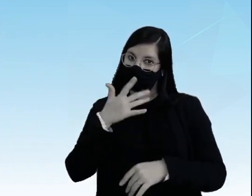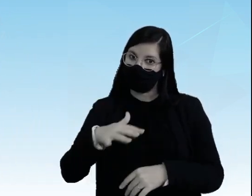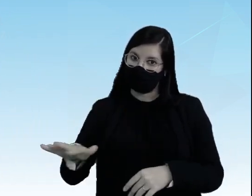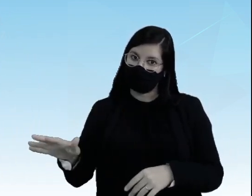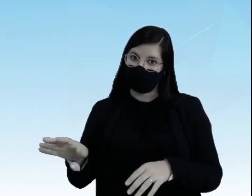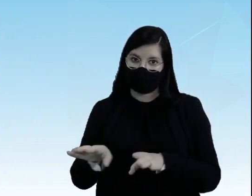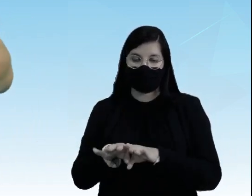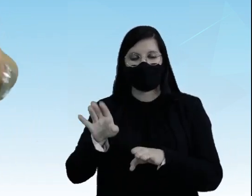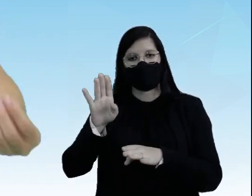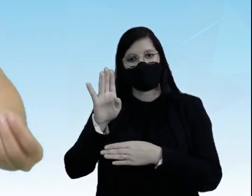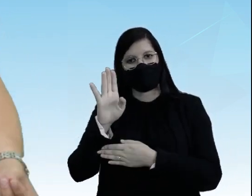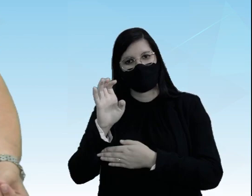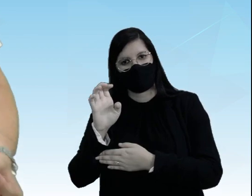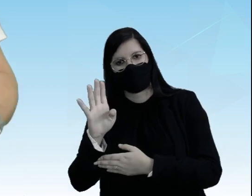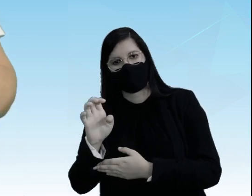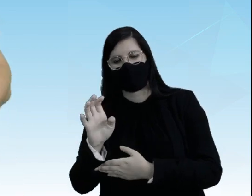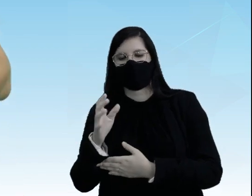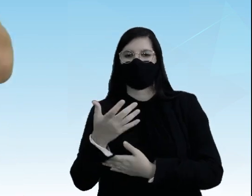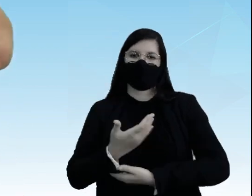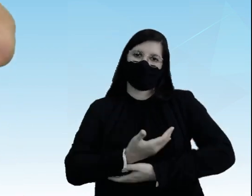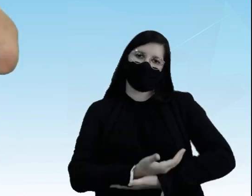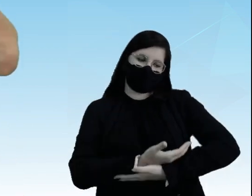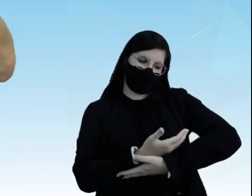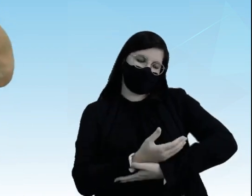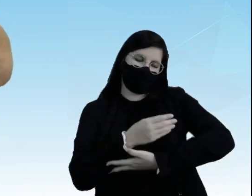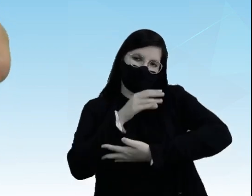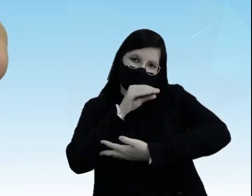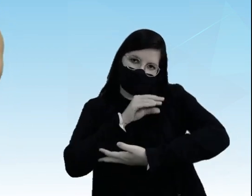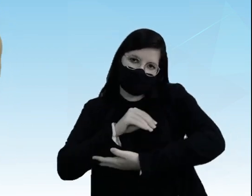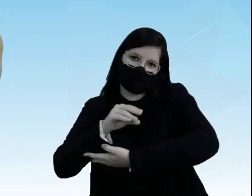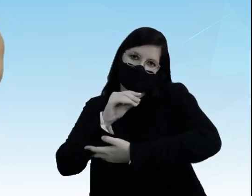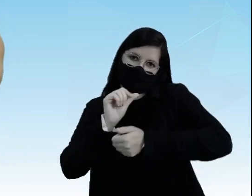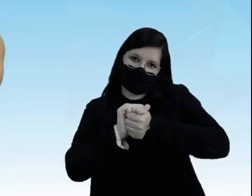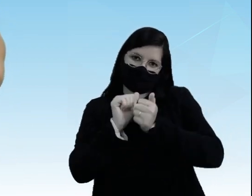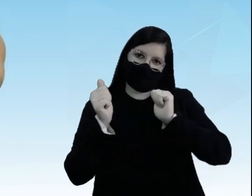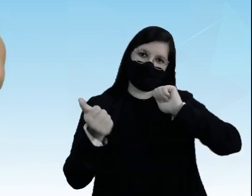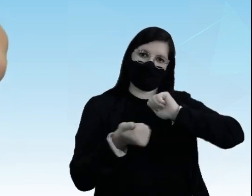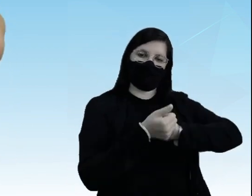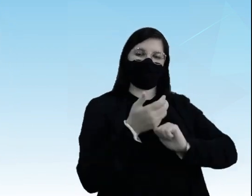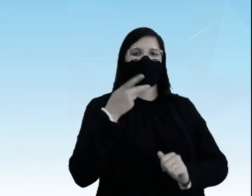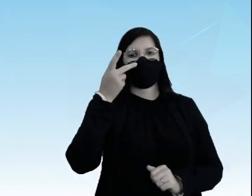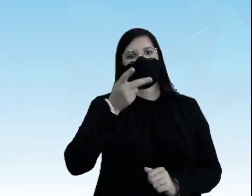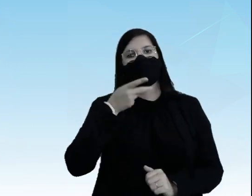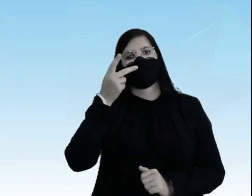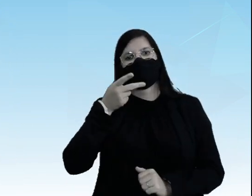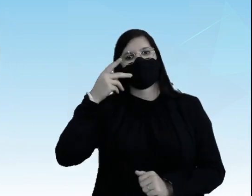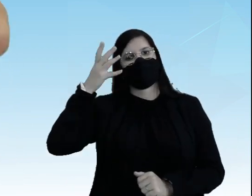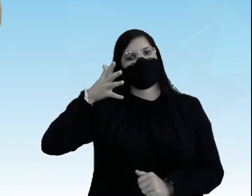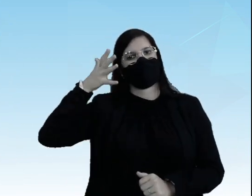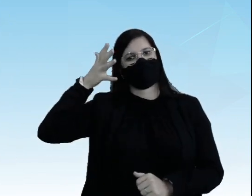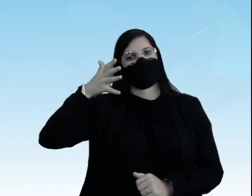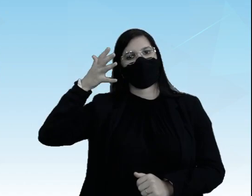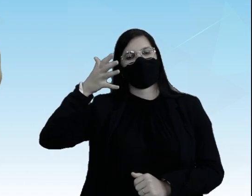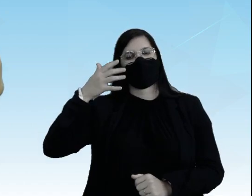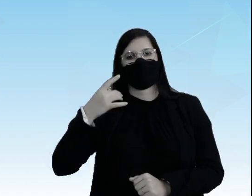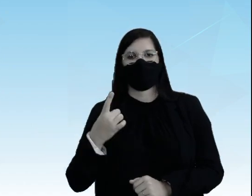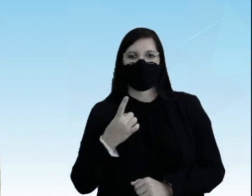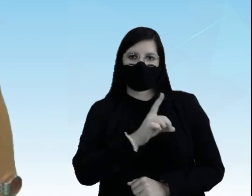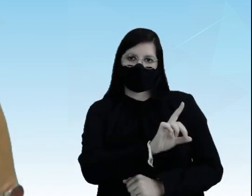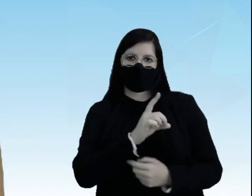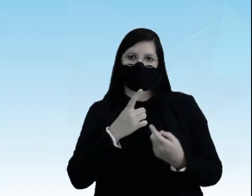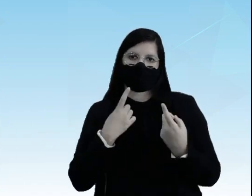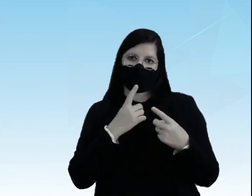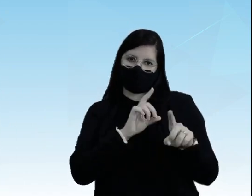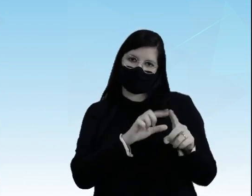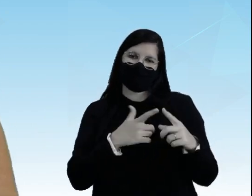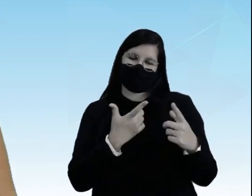fala do bebê, da criança. Isso é adaptar a sua fala ao discurso, ao outro, aliás. E